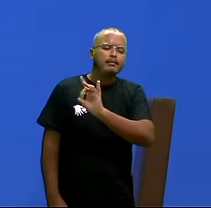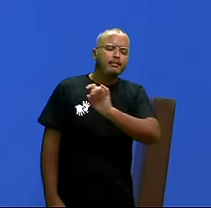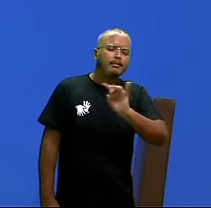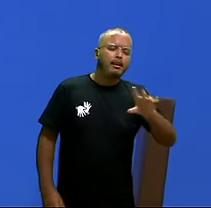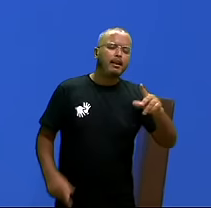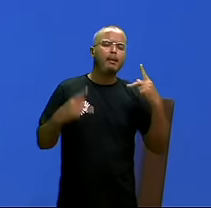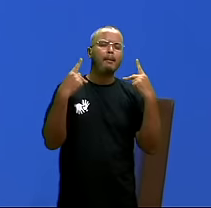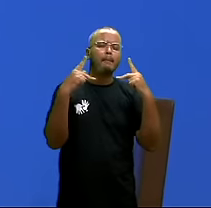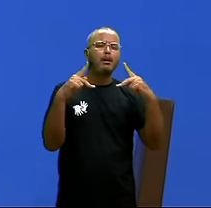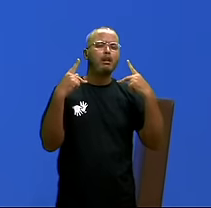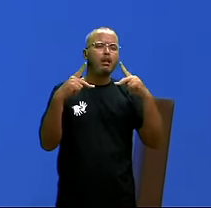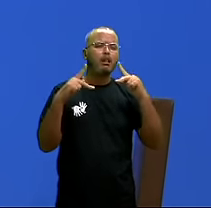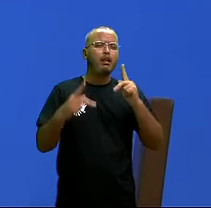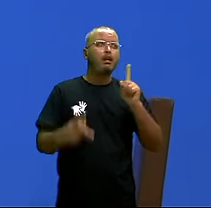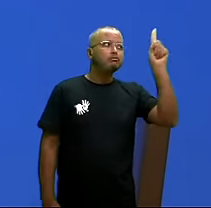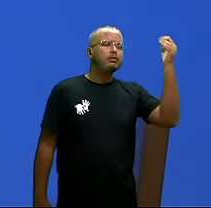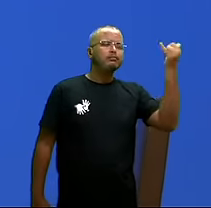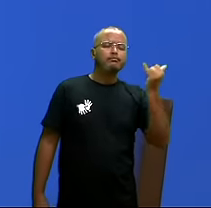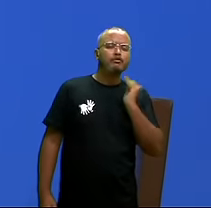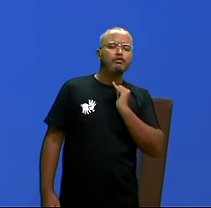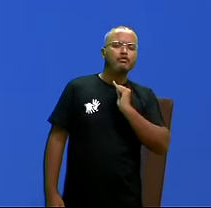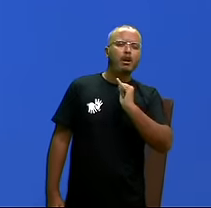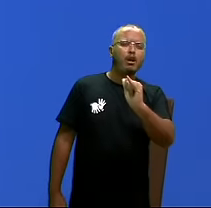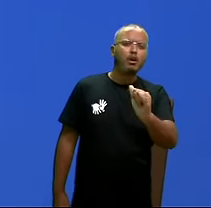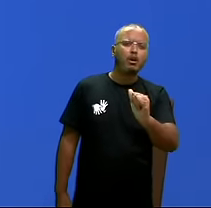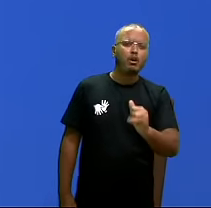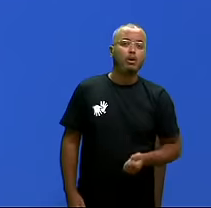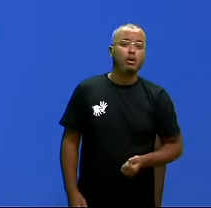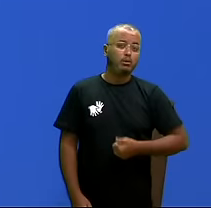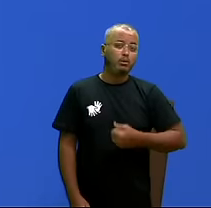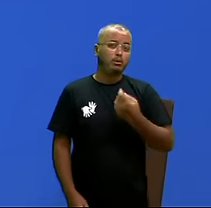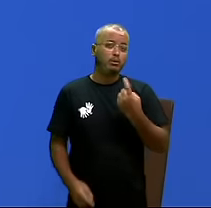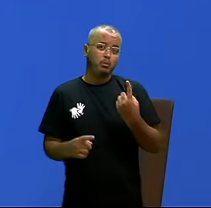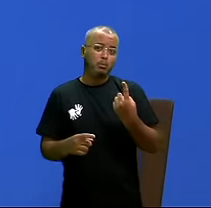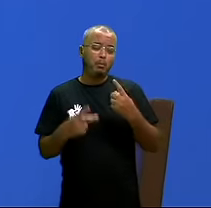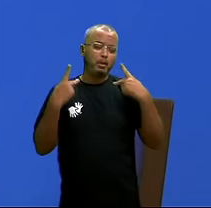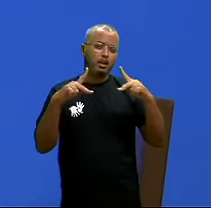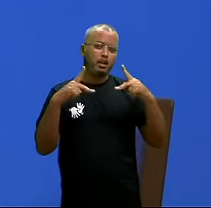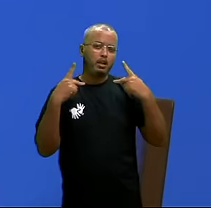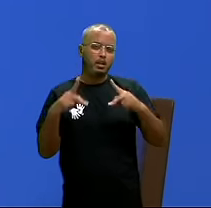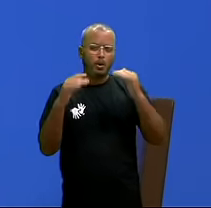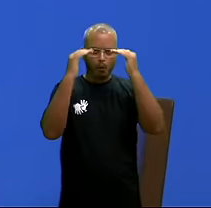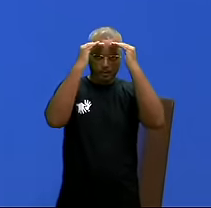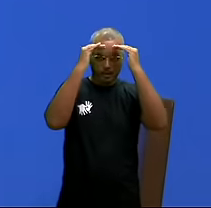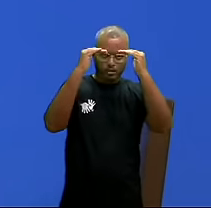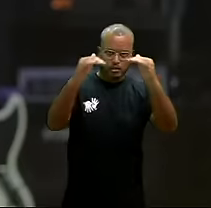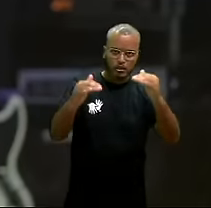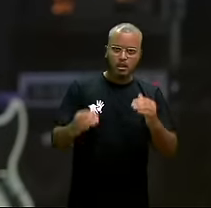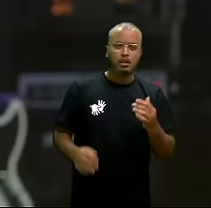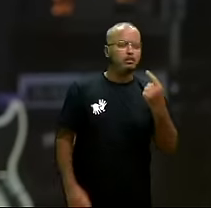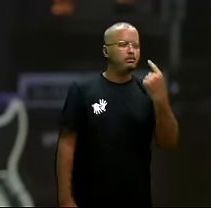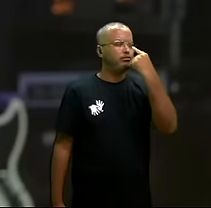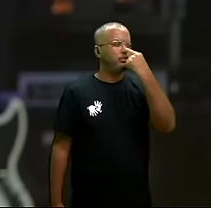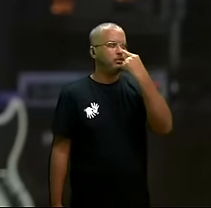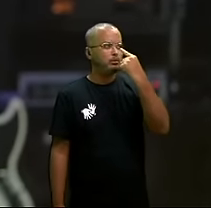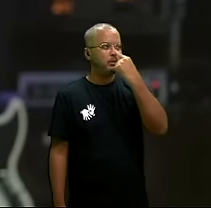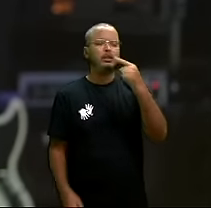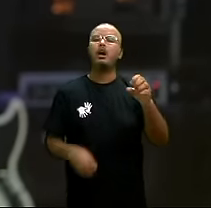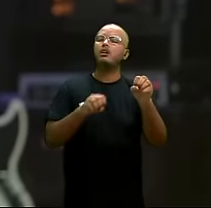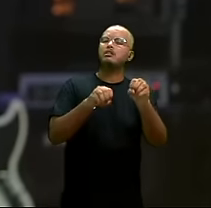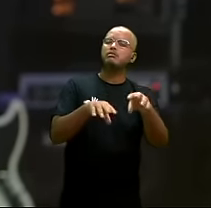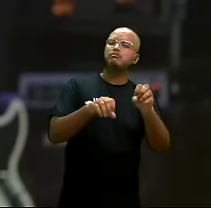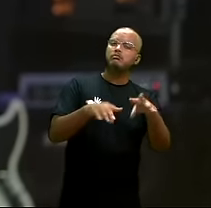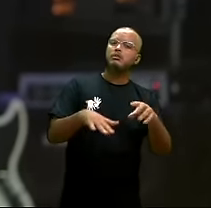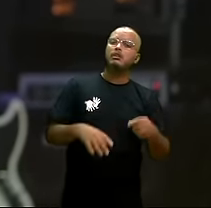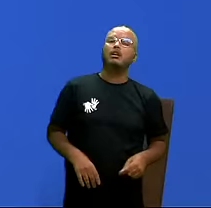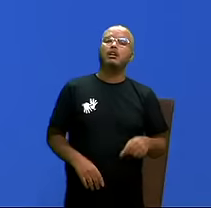como que Deus falou, cada um falou de uma coisa. Um falou de obediência, outro falou de intimidade, outro falou de discipulado. Deus foi falando com cada um. Eu só vim aqui, meu irmão, botar a